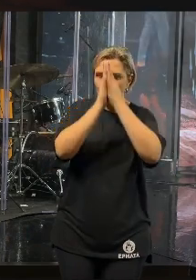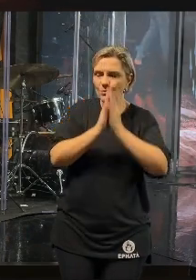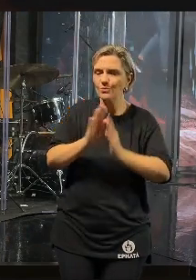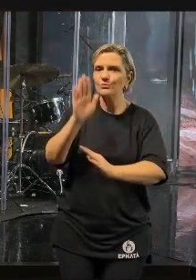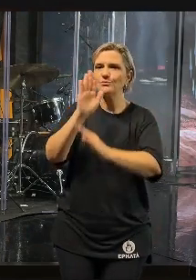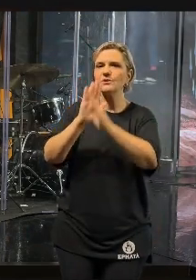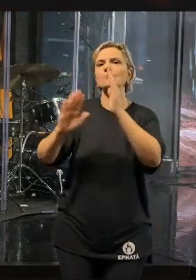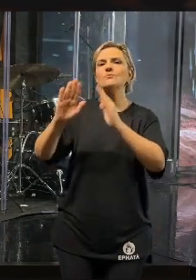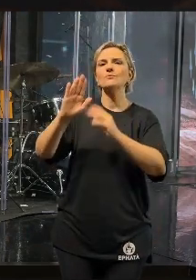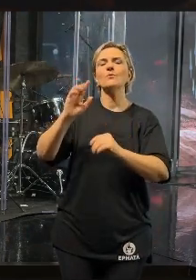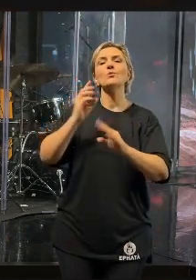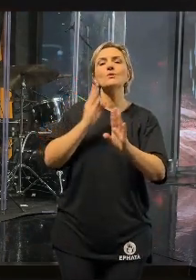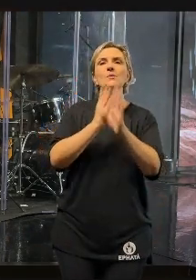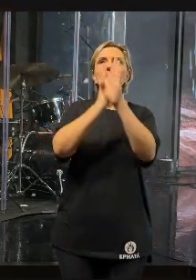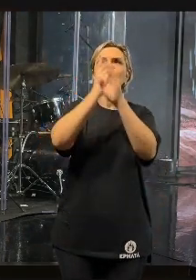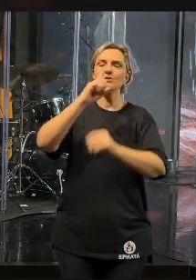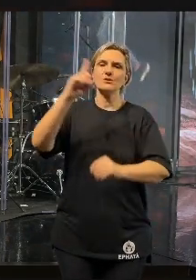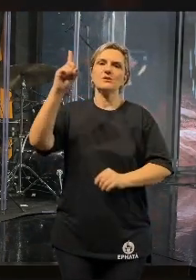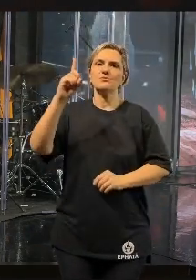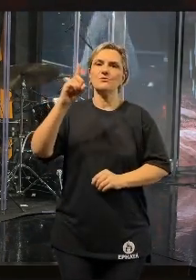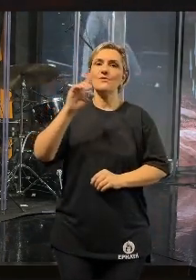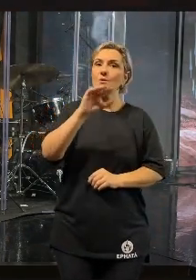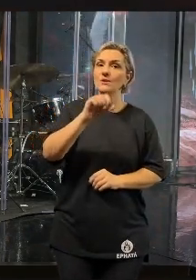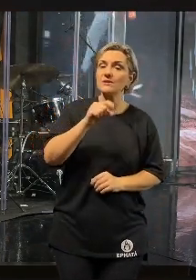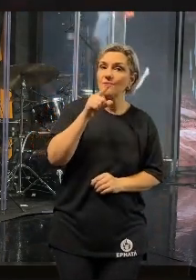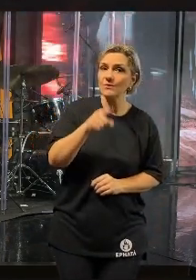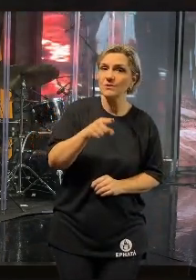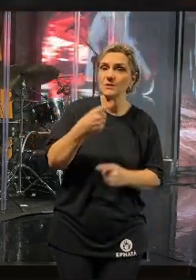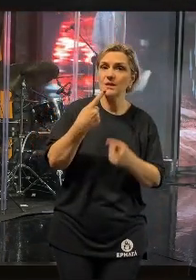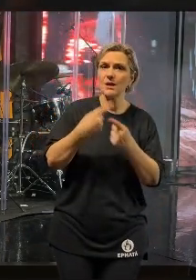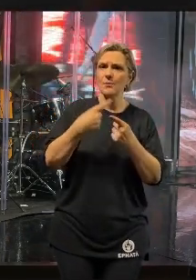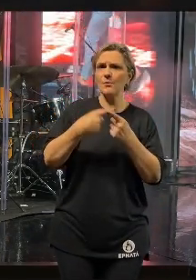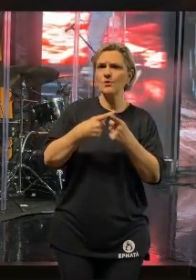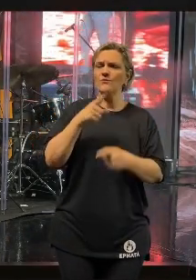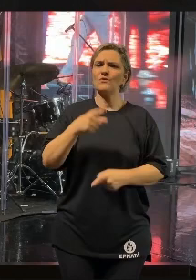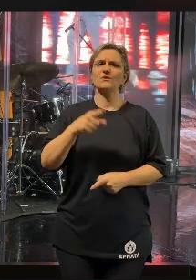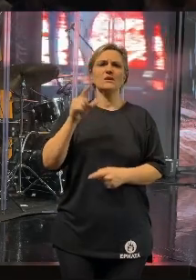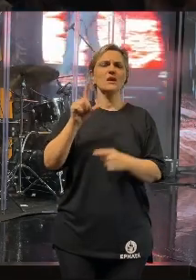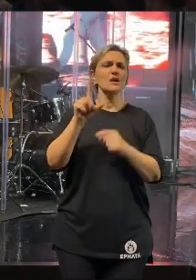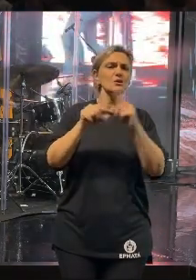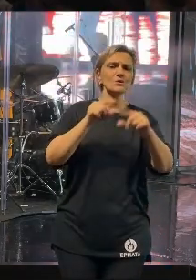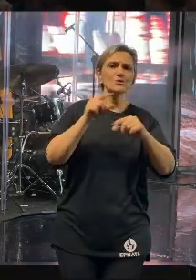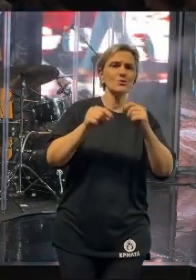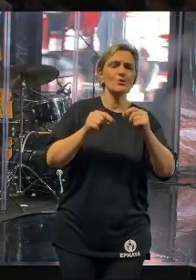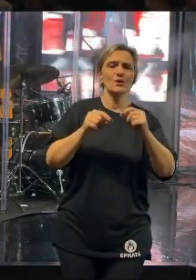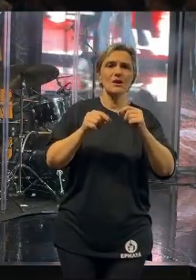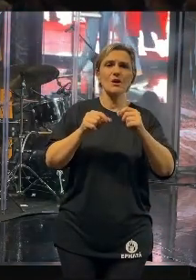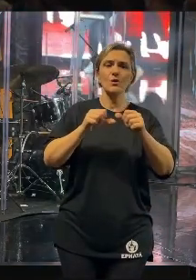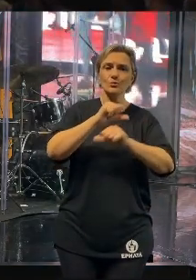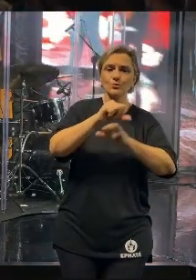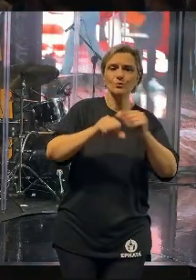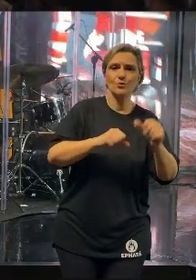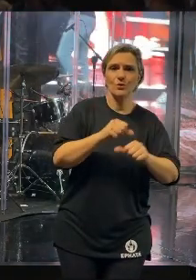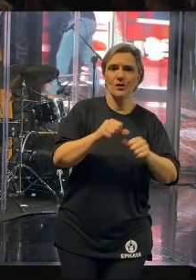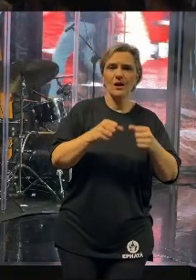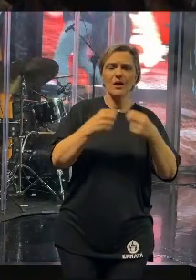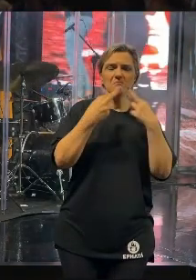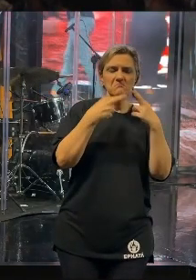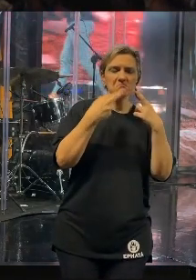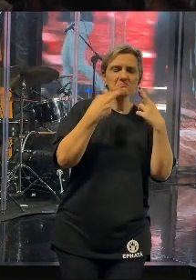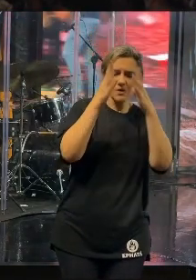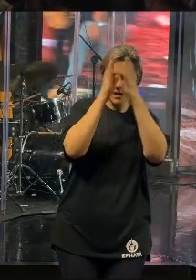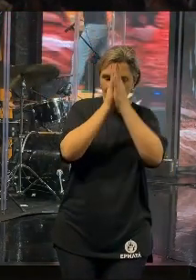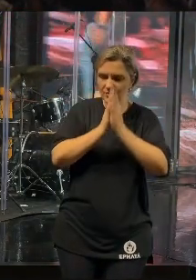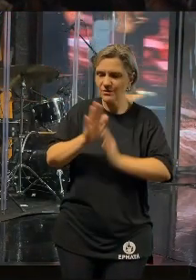alcançar. Lagoinha Canoas, porque você decidiu trocar o vitimismo pela adoração, o